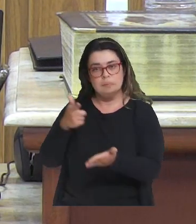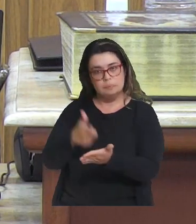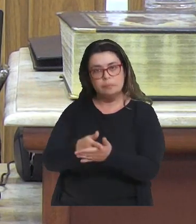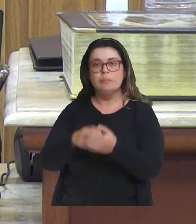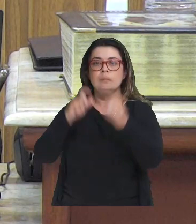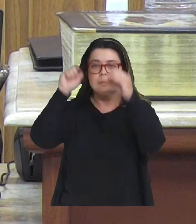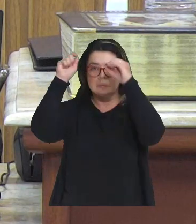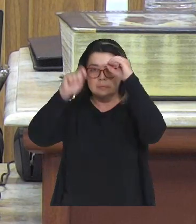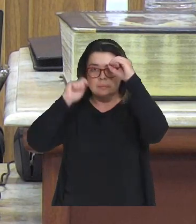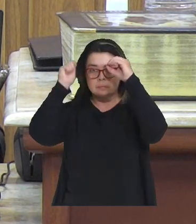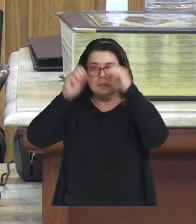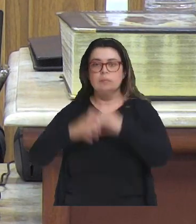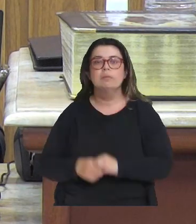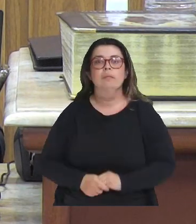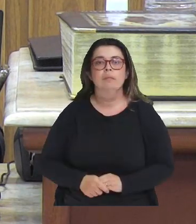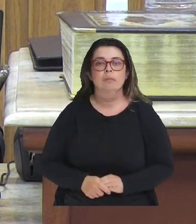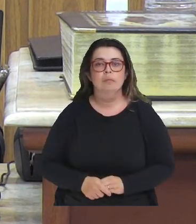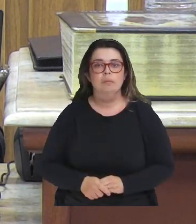de monitoramento.